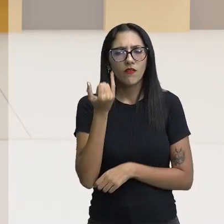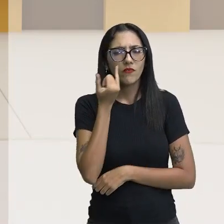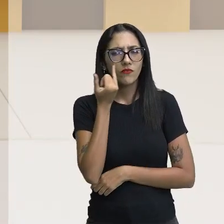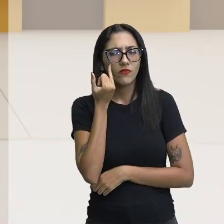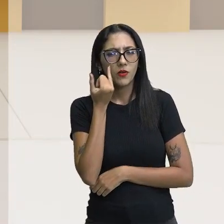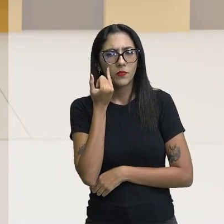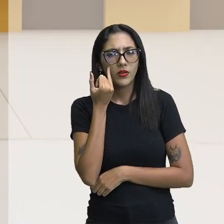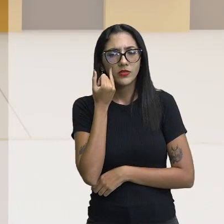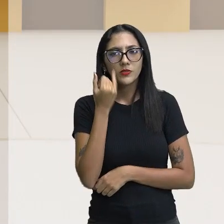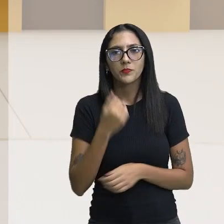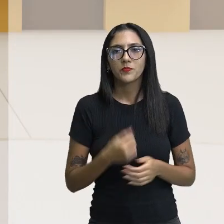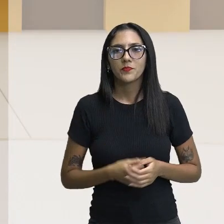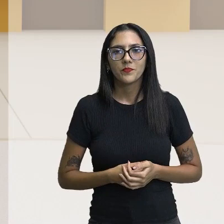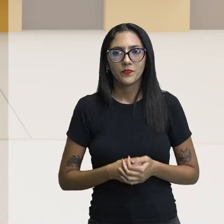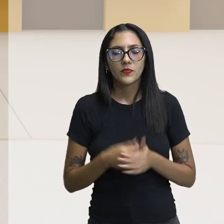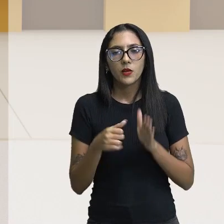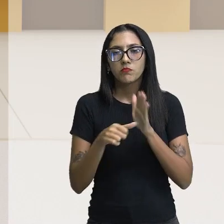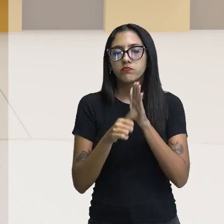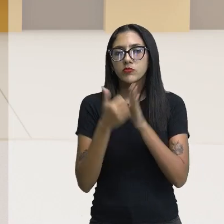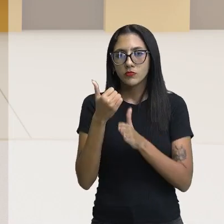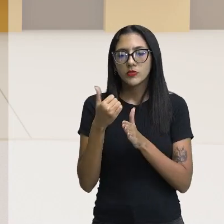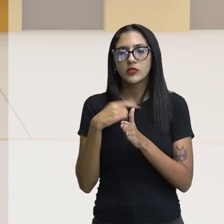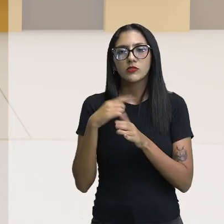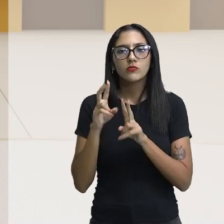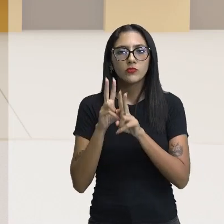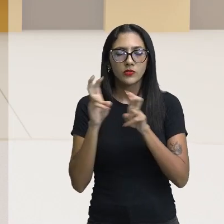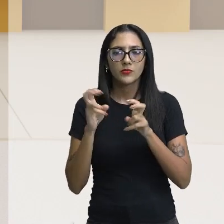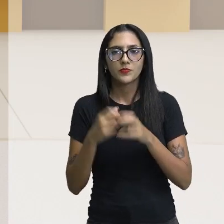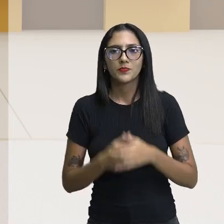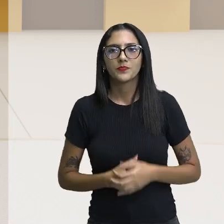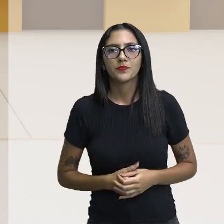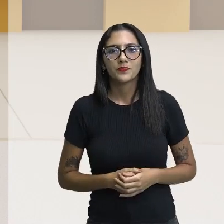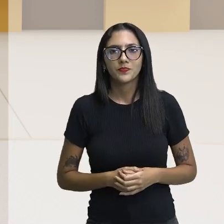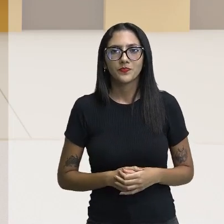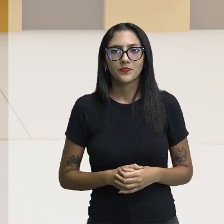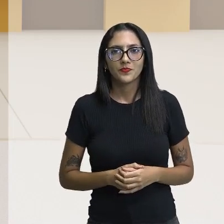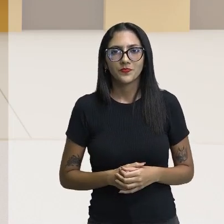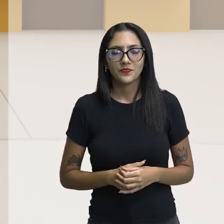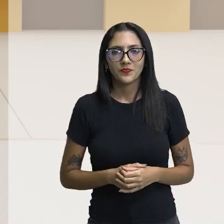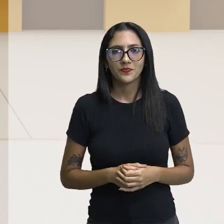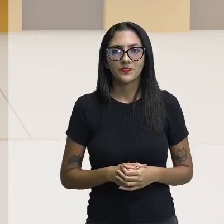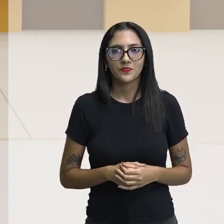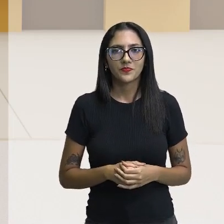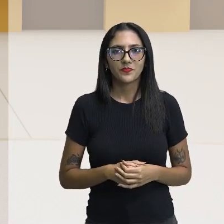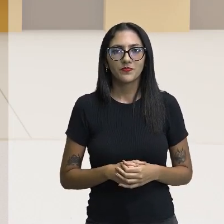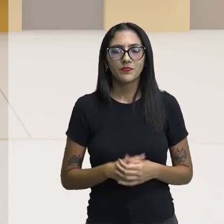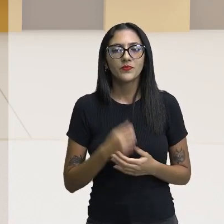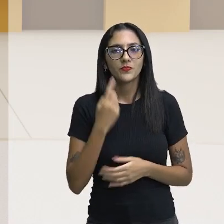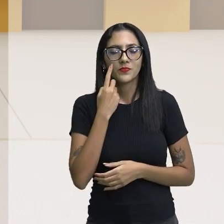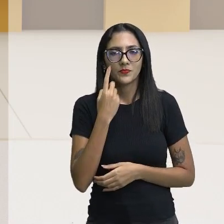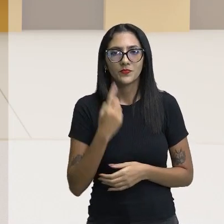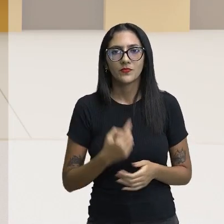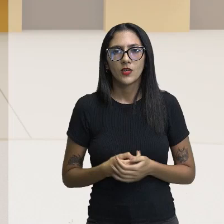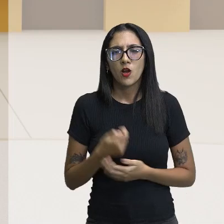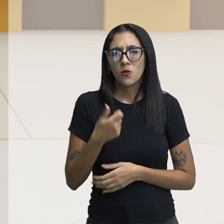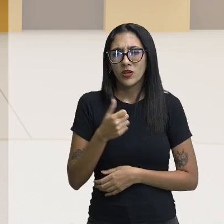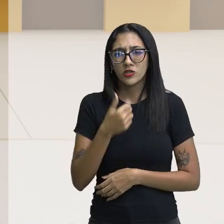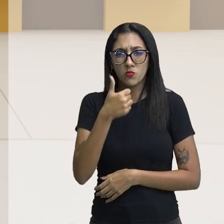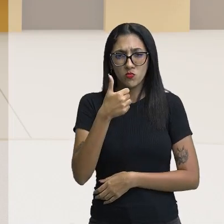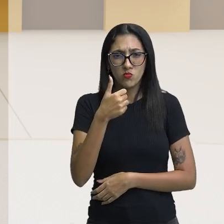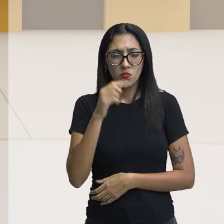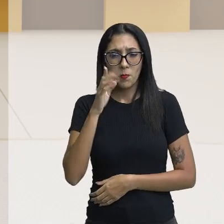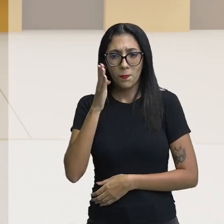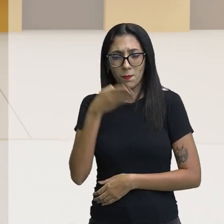o primeiro retângulo aqui vinculado ao nosso círculo? Diz aí que quase